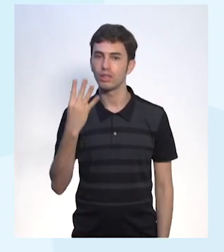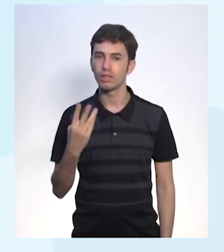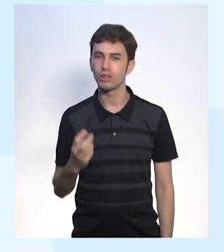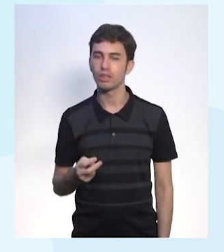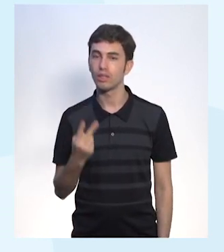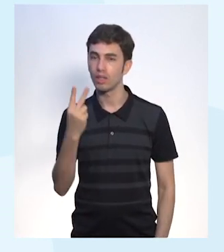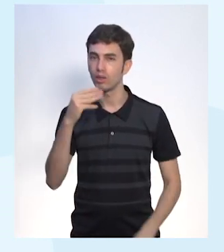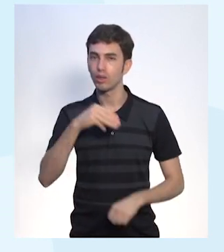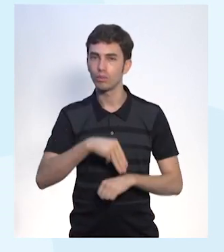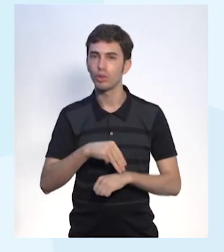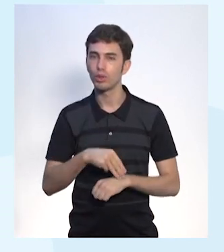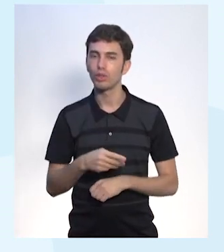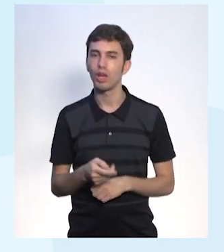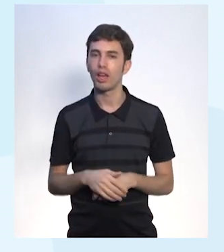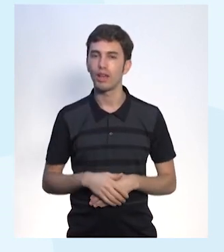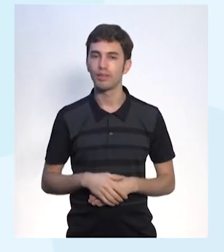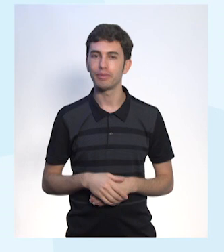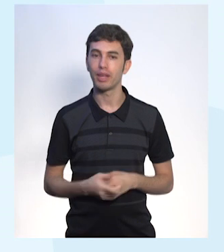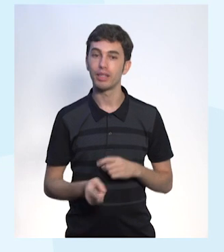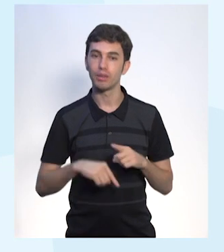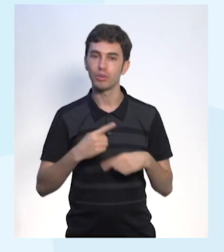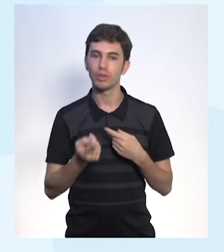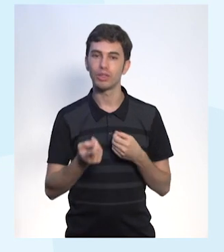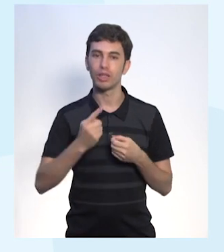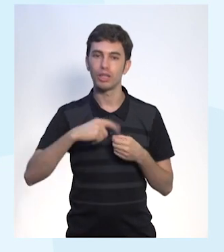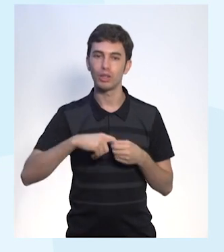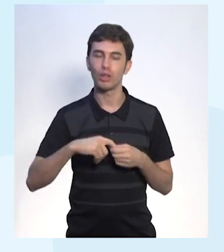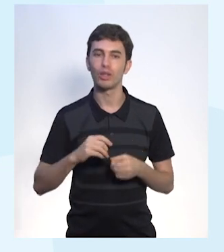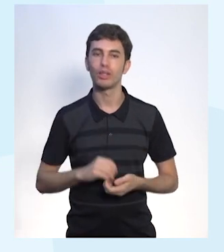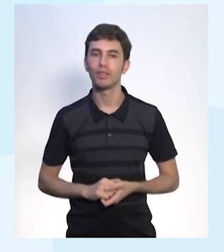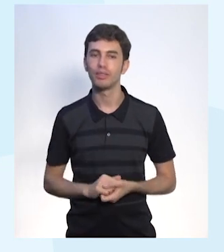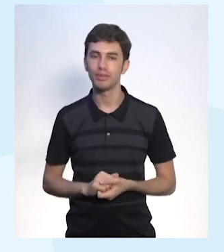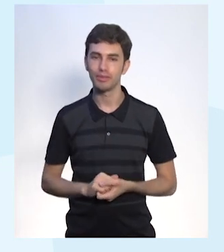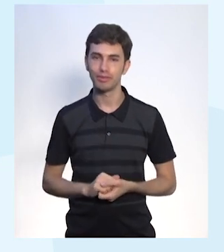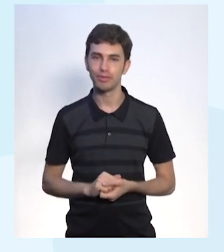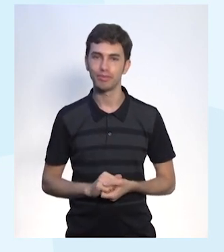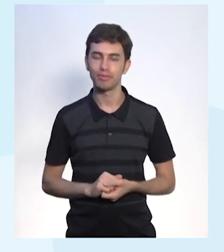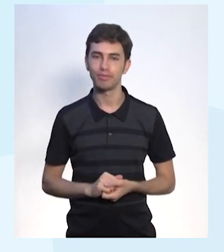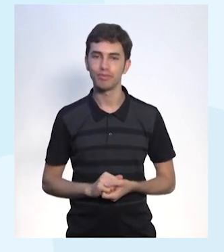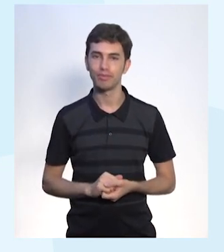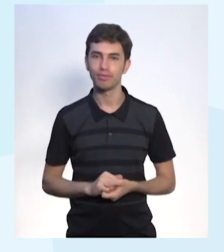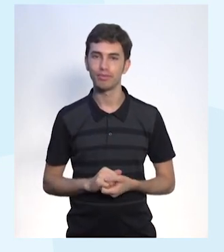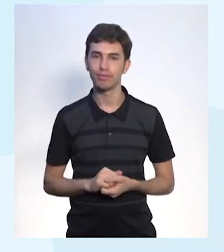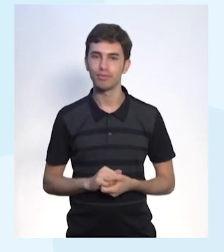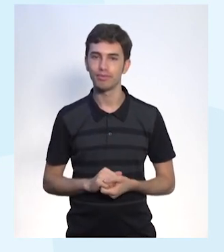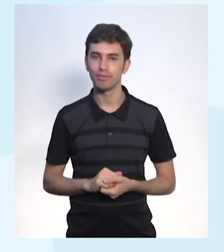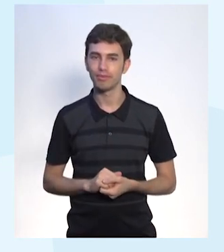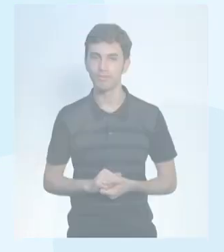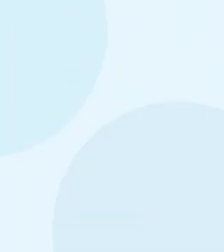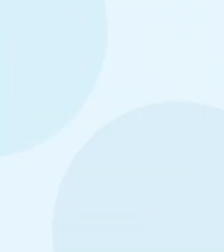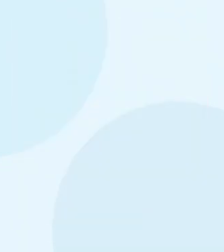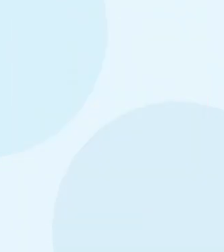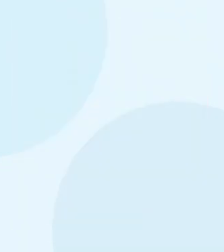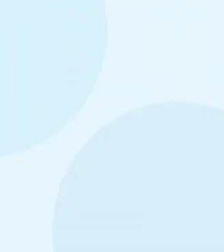minutinhos, porque essa é tranquilinha, e a gente já retorna com a Ale mandando as interações. Até daqui a pouco.